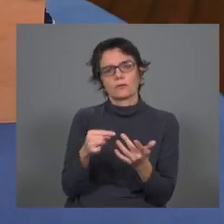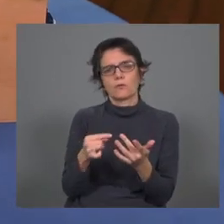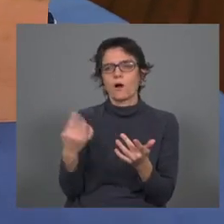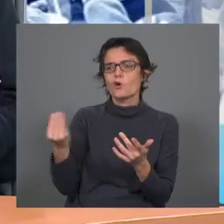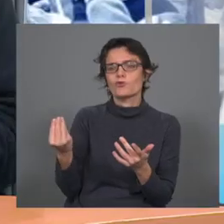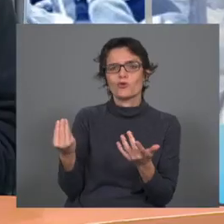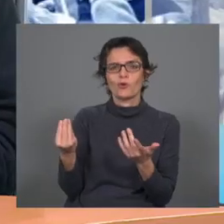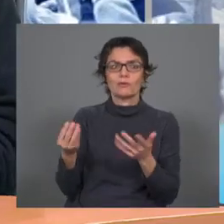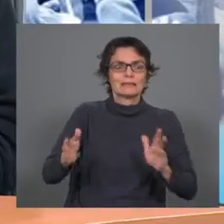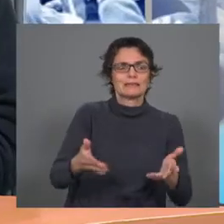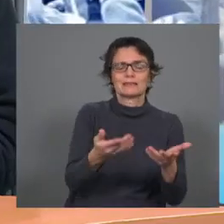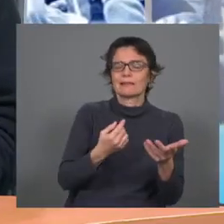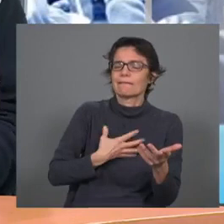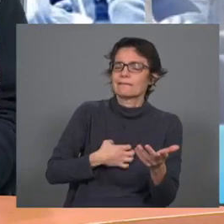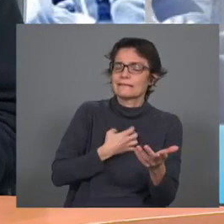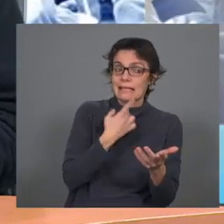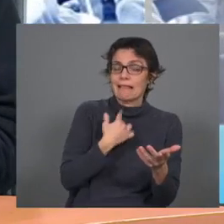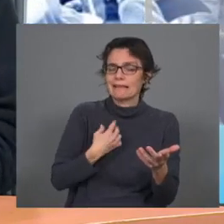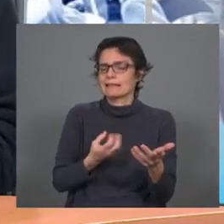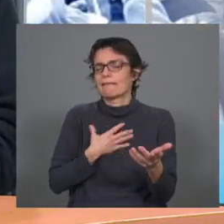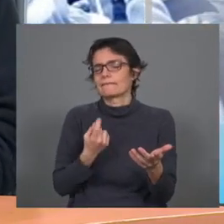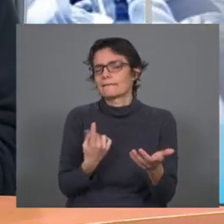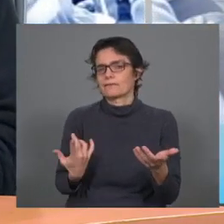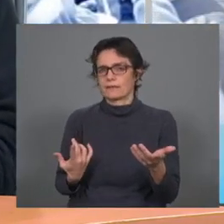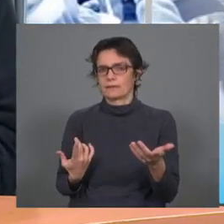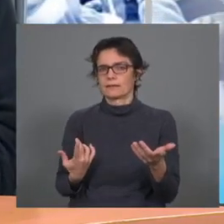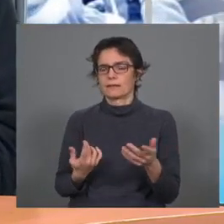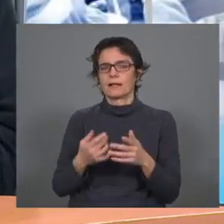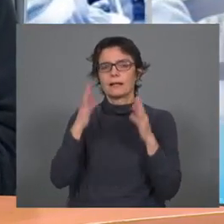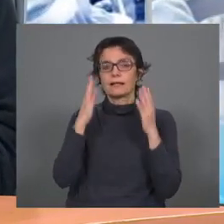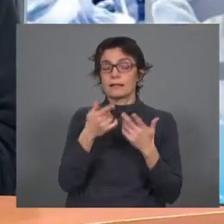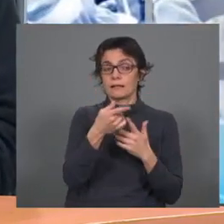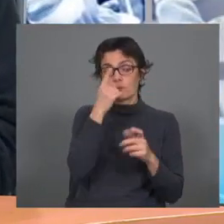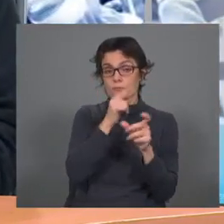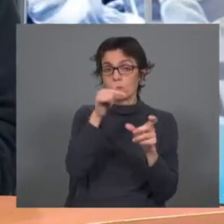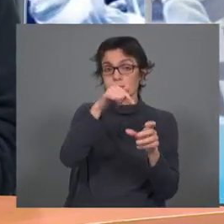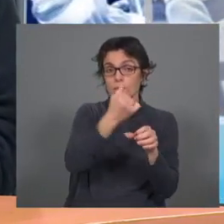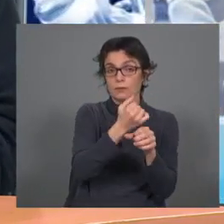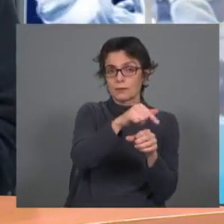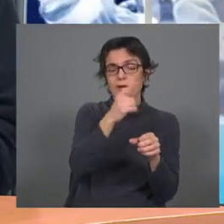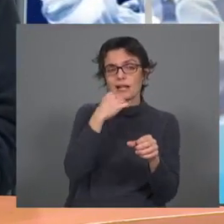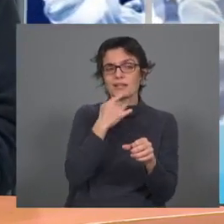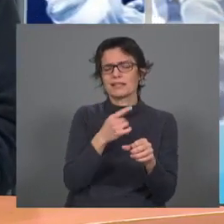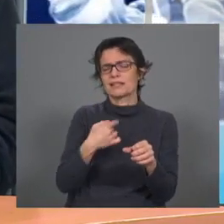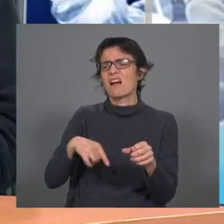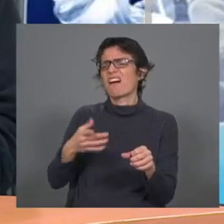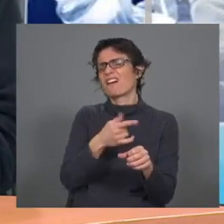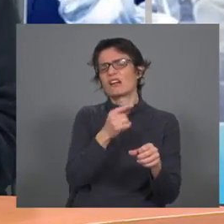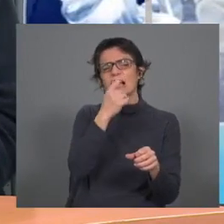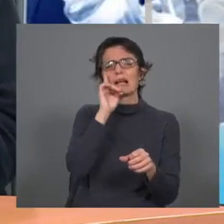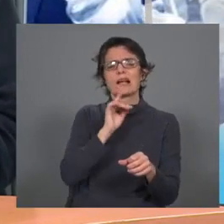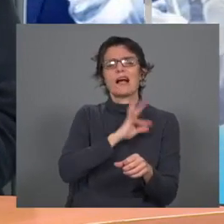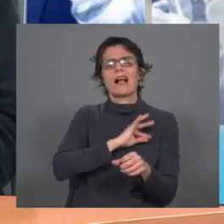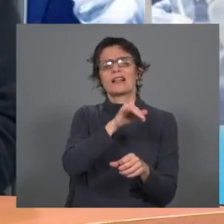Os irmãos e as irmãs com quem nós contactamos mais frequentemente, de vez em quando dizem-nos, olha, aquela senhora